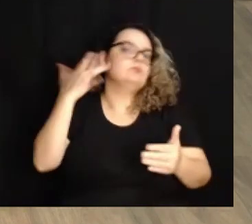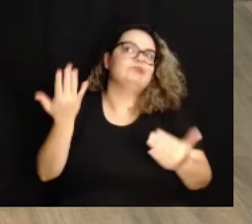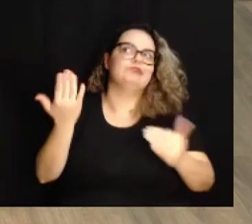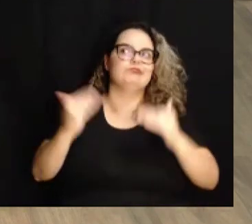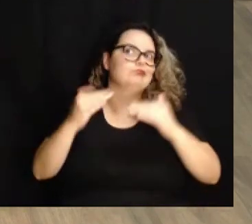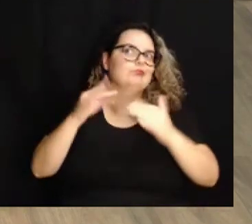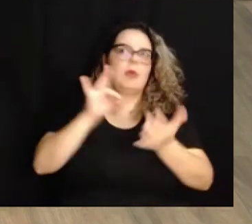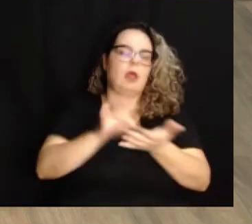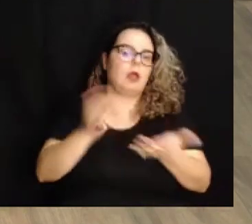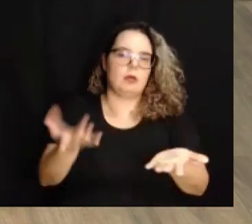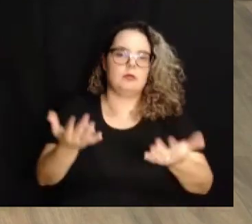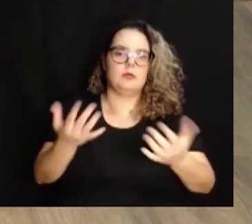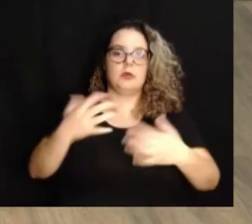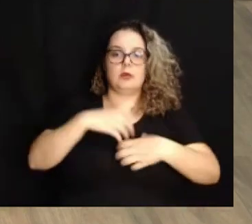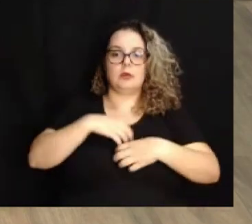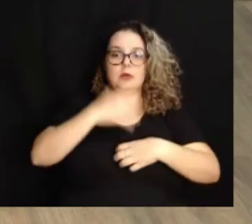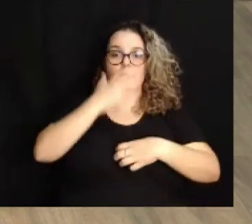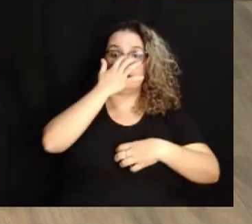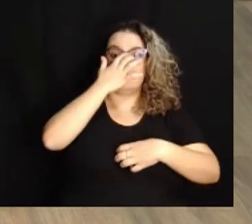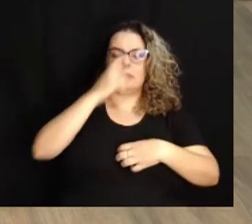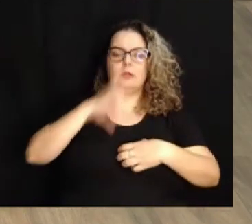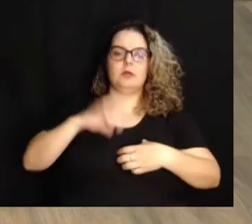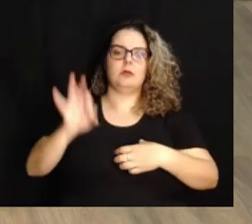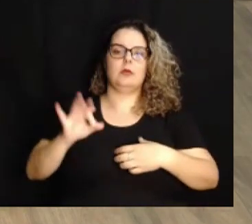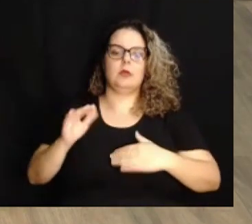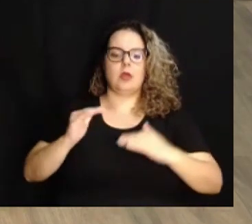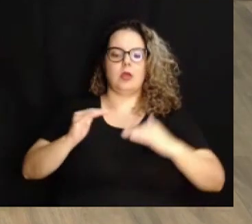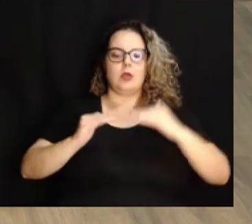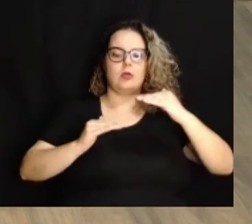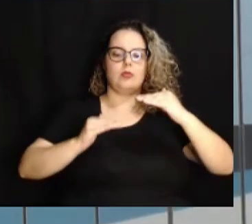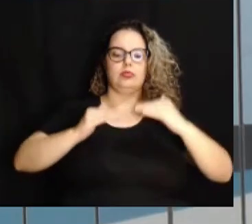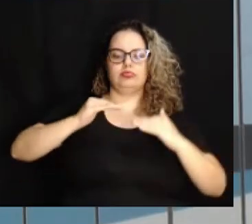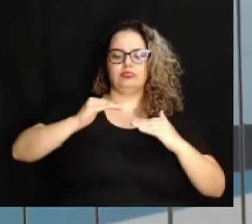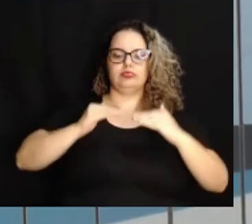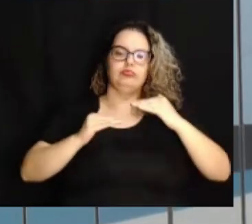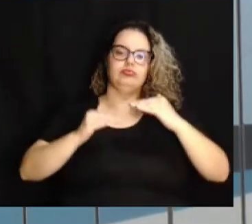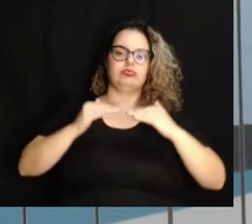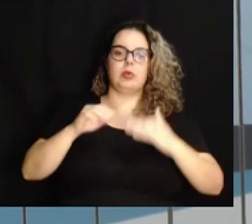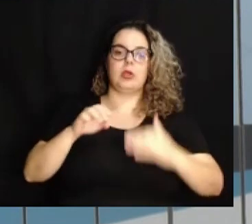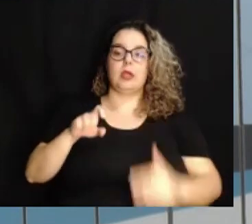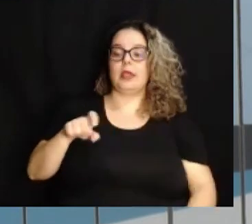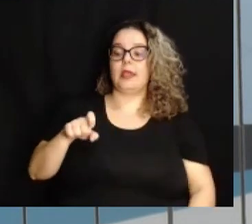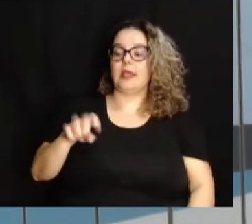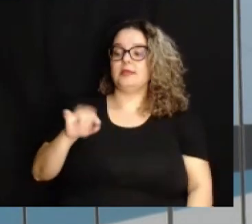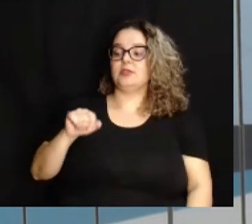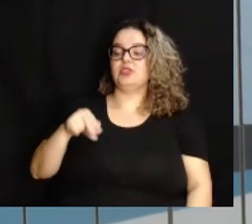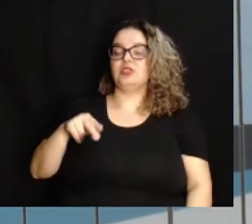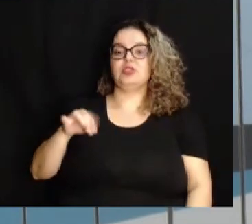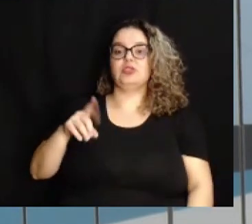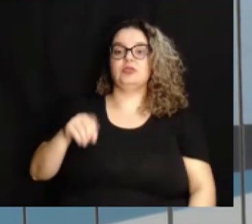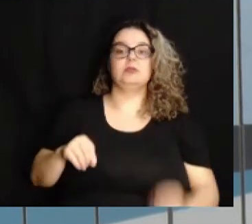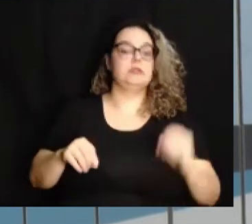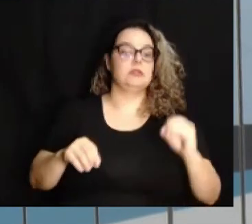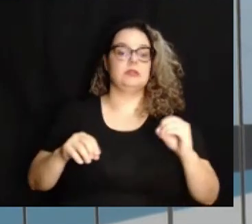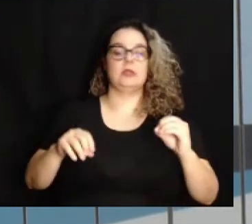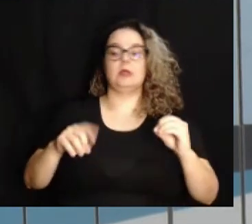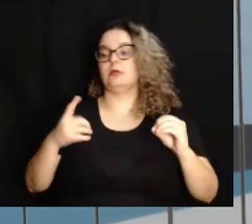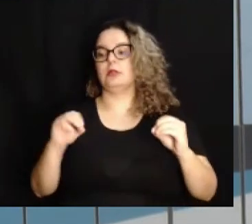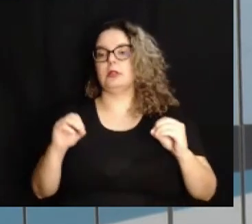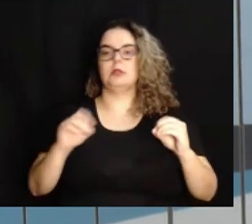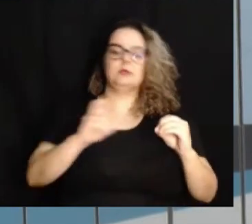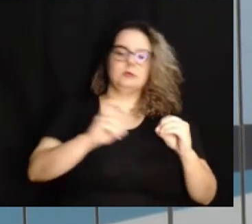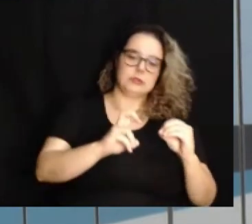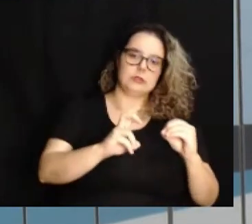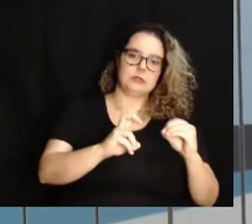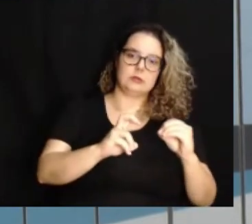temos a tendência de falar que o equilíbrio, por exemplo, instintivamente, qual é o equilíbrio de 0 a 10? 5, instintivamente. Sim. Mas na vida